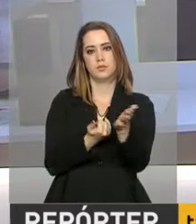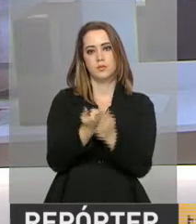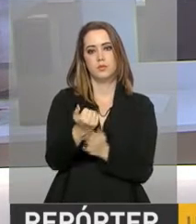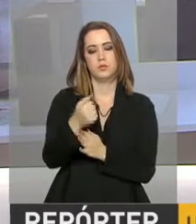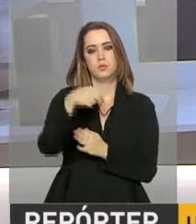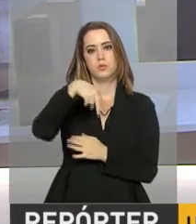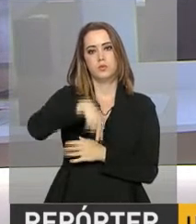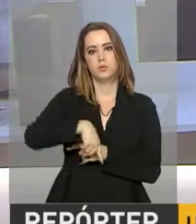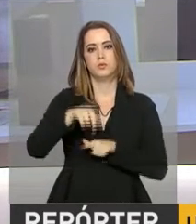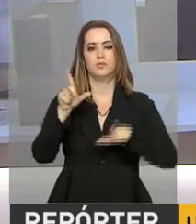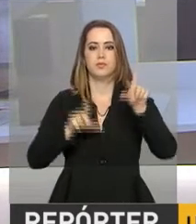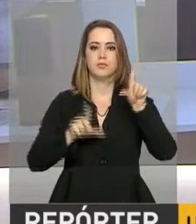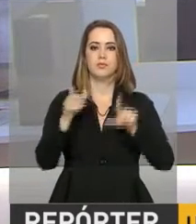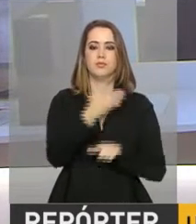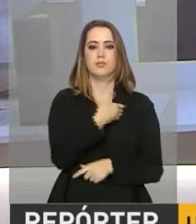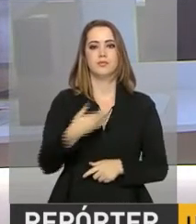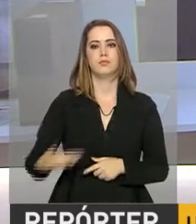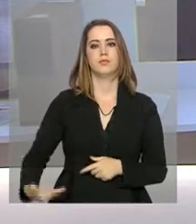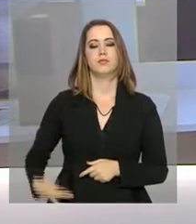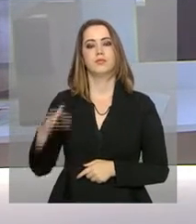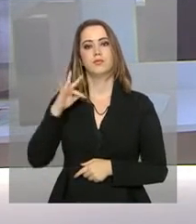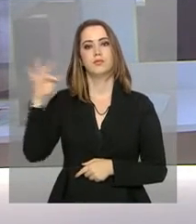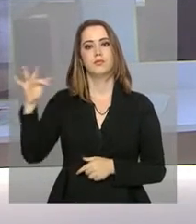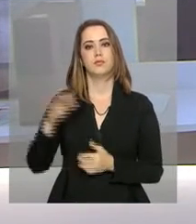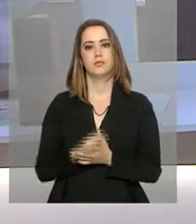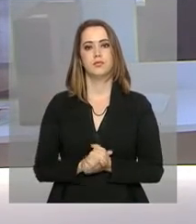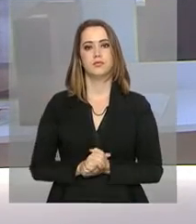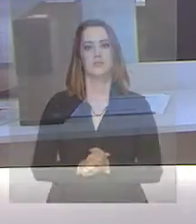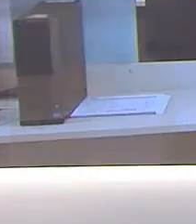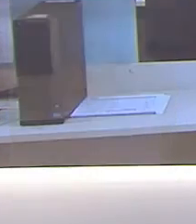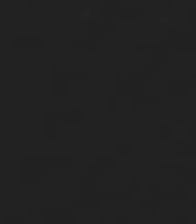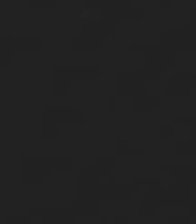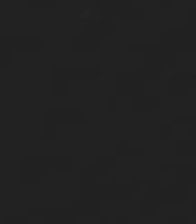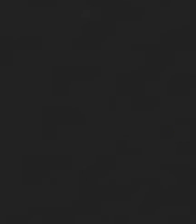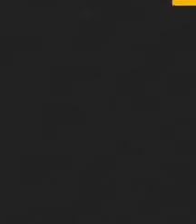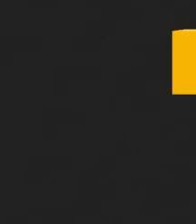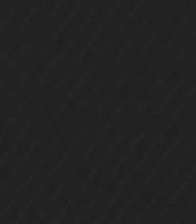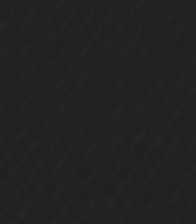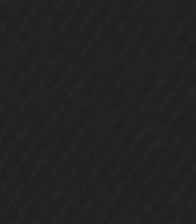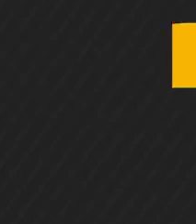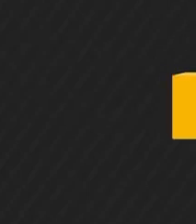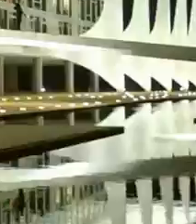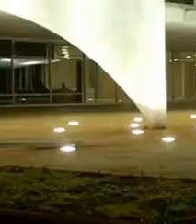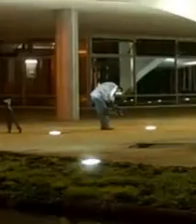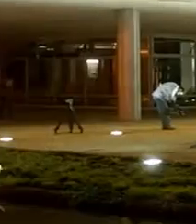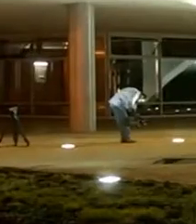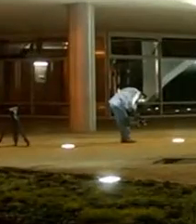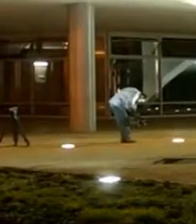sociais. Continue com a gente aqui na NBR, a TV do Governo Federal.